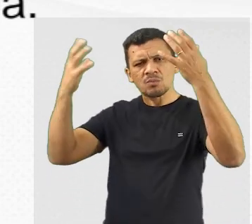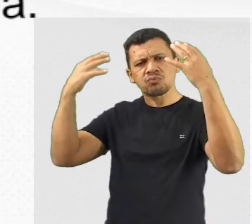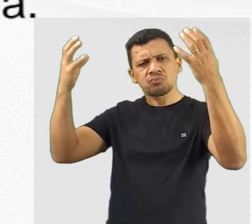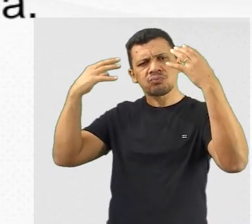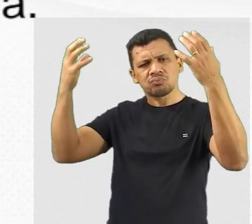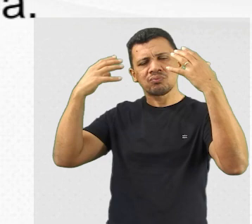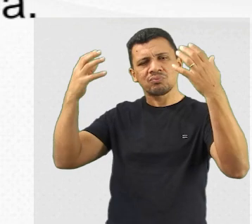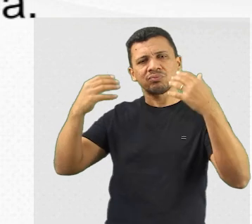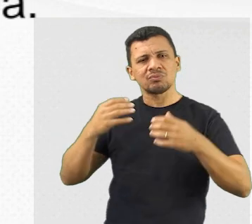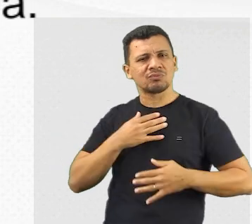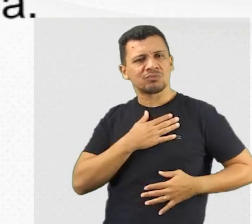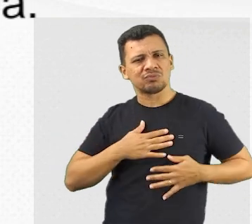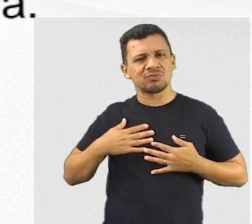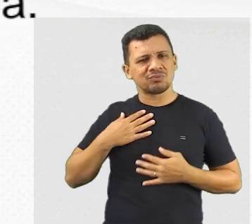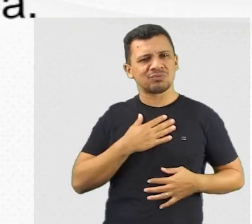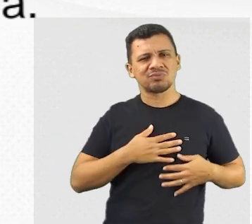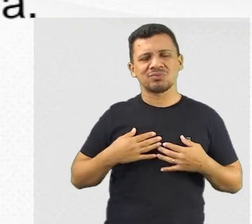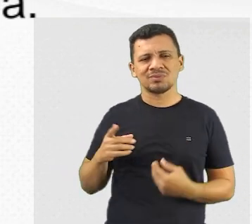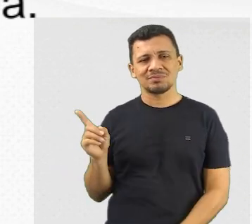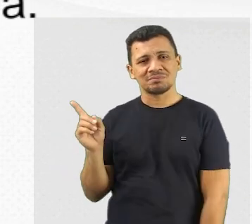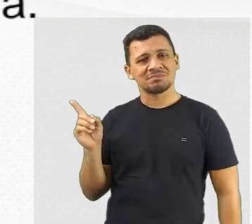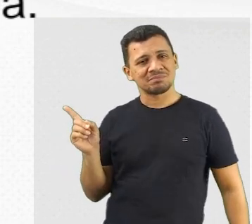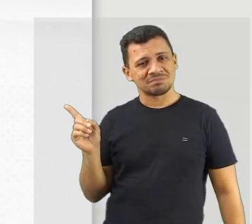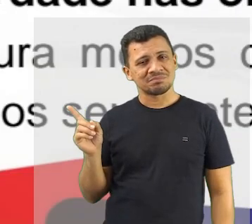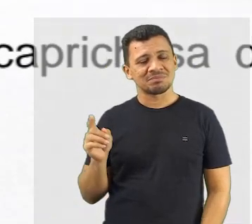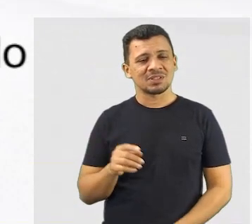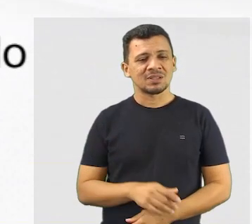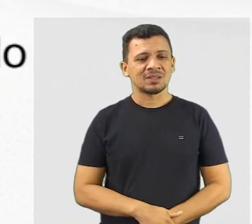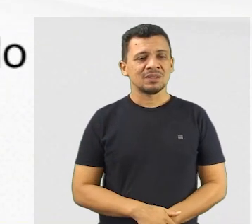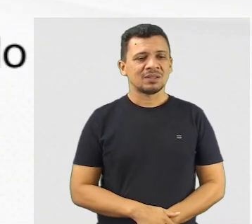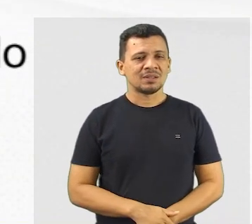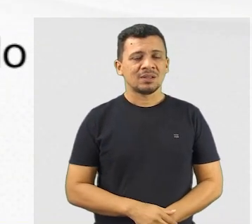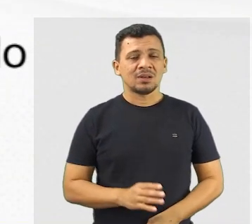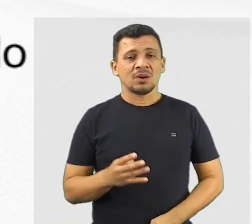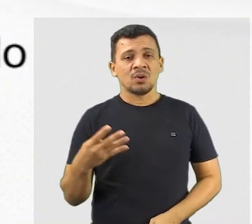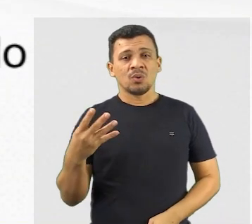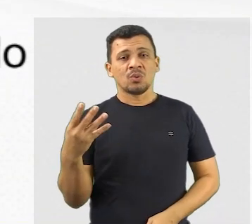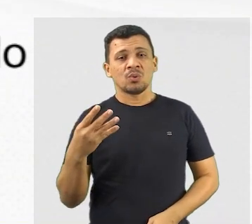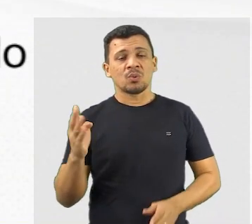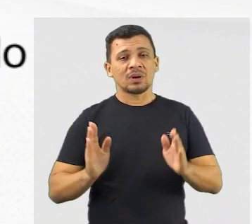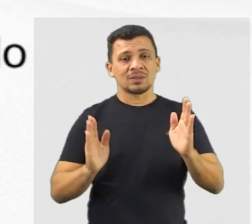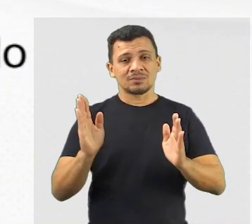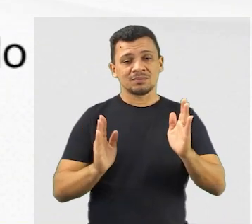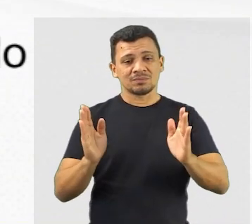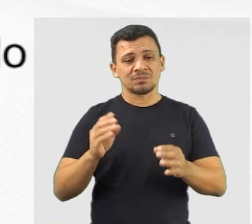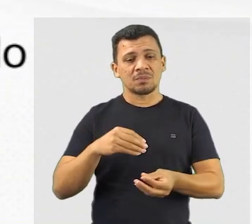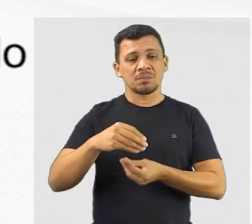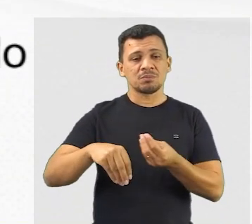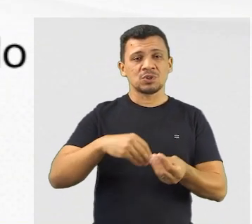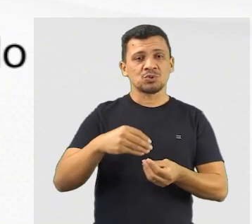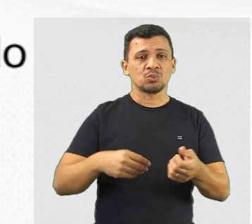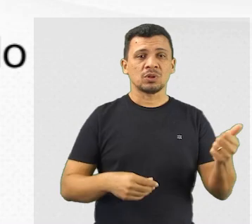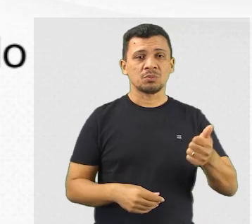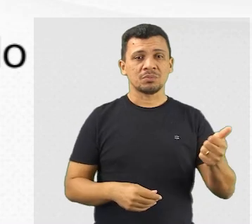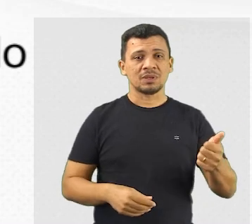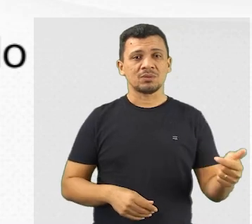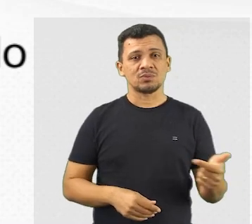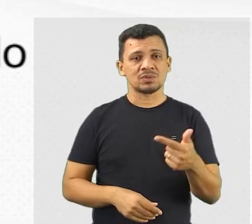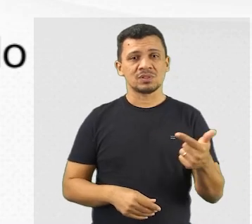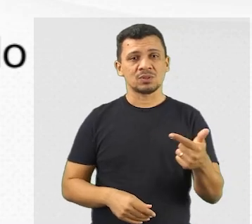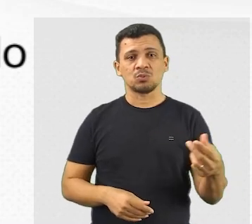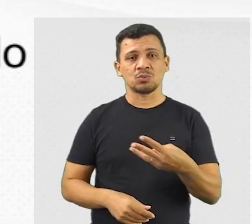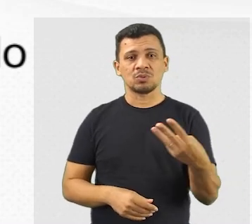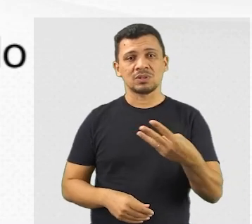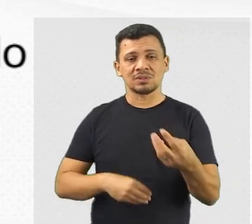Já explicar a relação do banho para vocês aqui, ok? O quarto estilo, ele é uma mistura do primeiro, do segundo, do